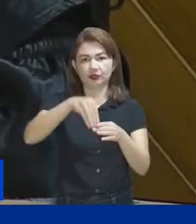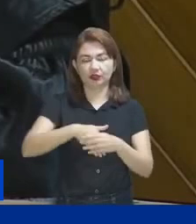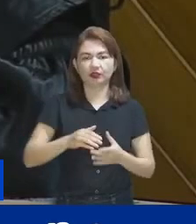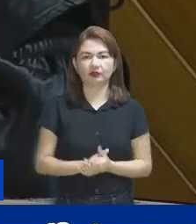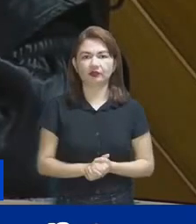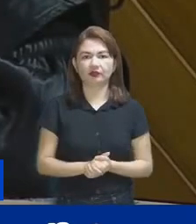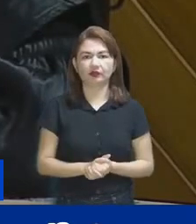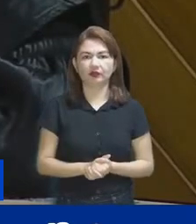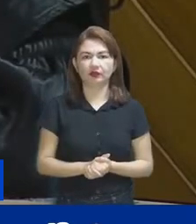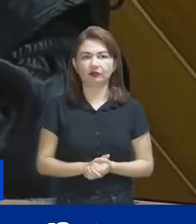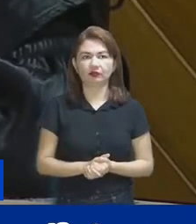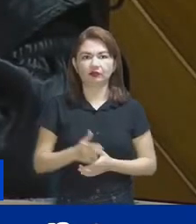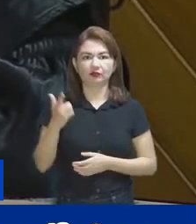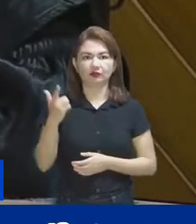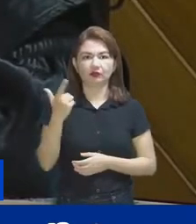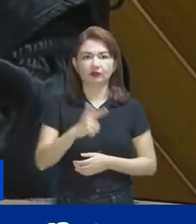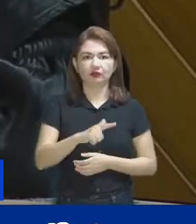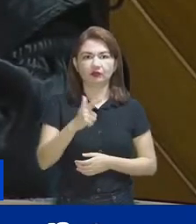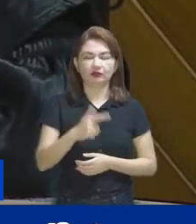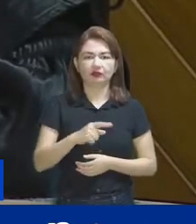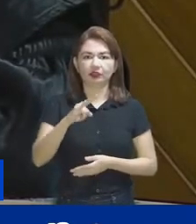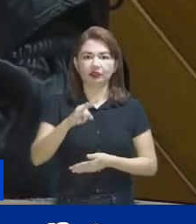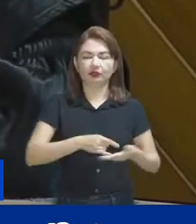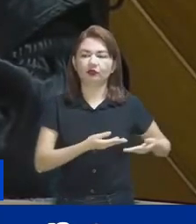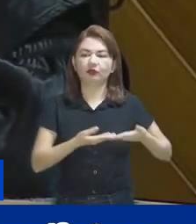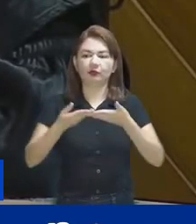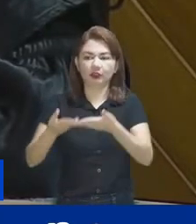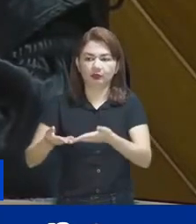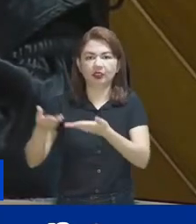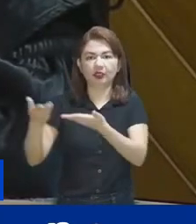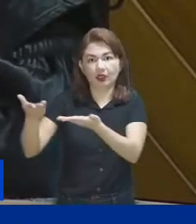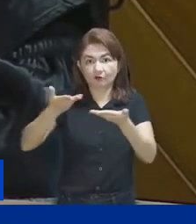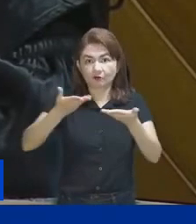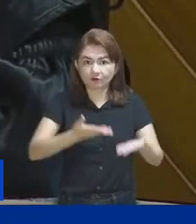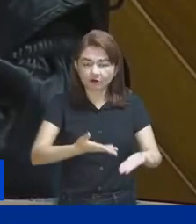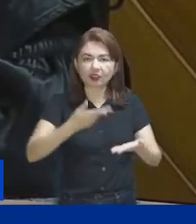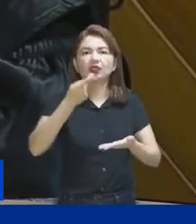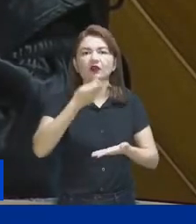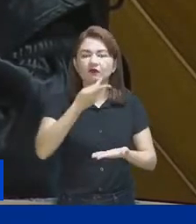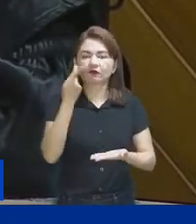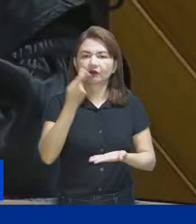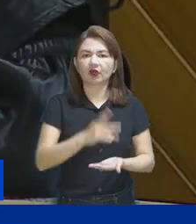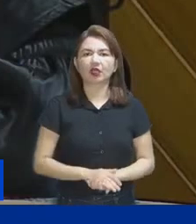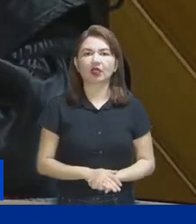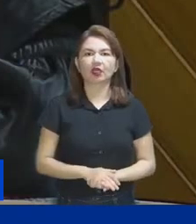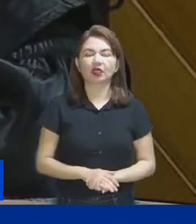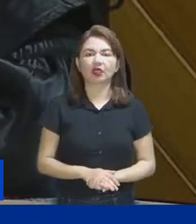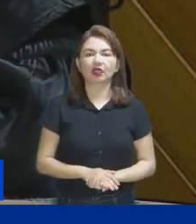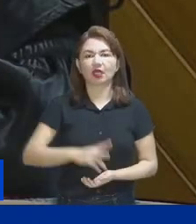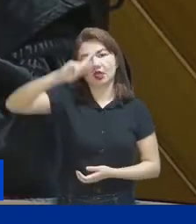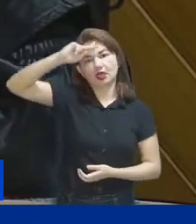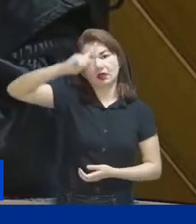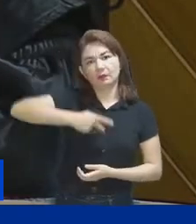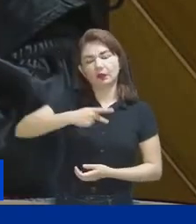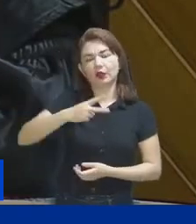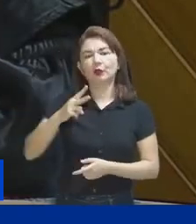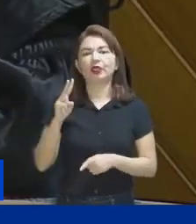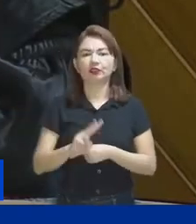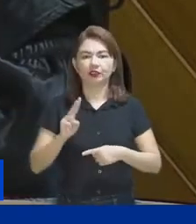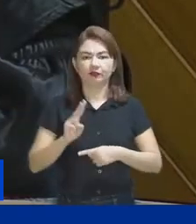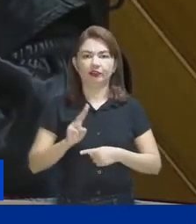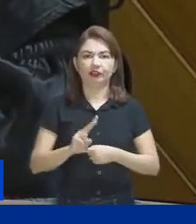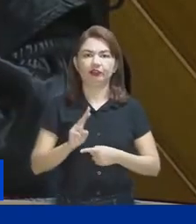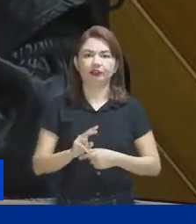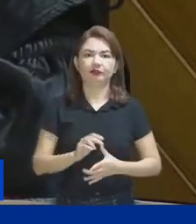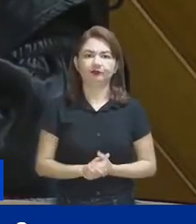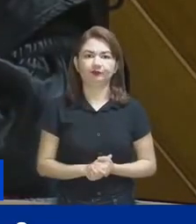irregularidade, não houve intimação da hora embargante para que se manifestasse sobre a falha apontada exclusivamente pelo parquê.